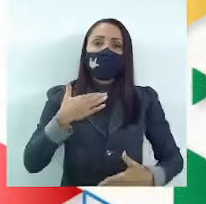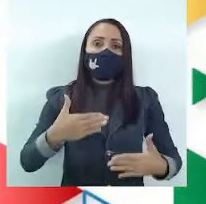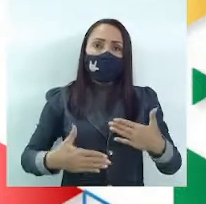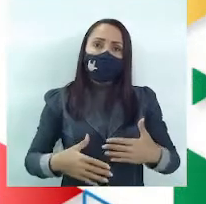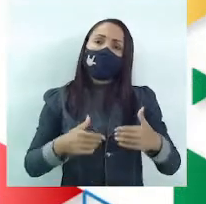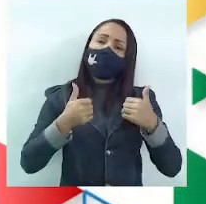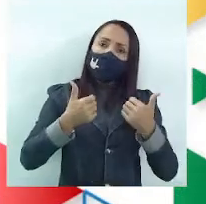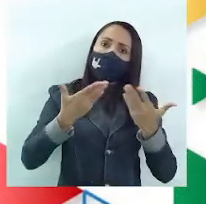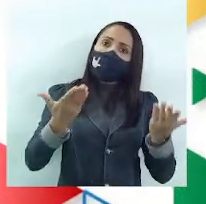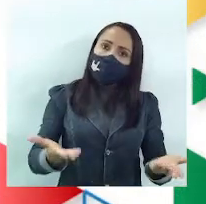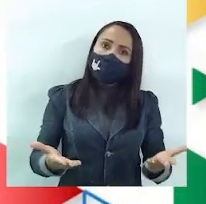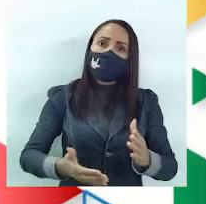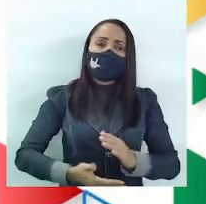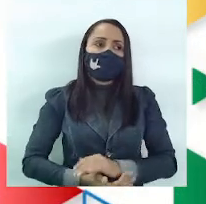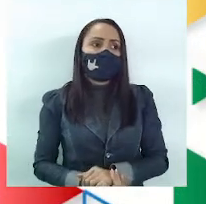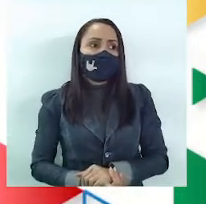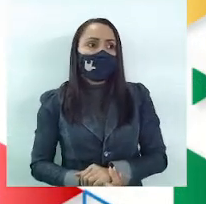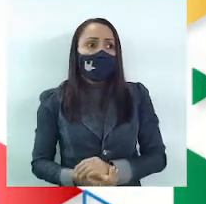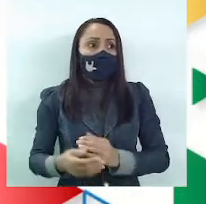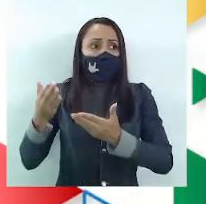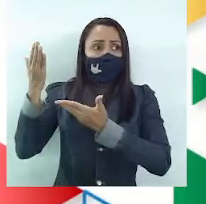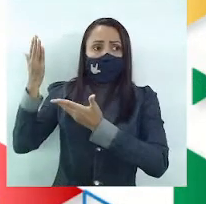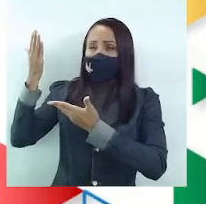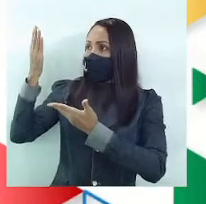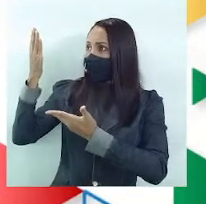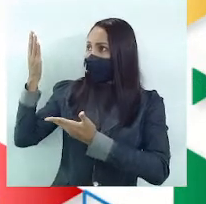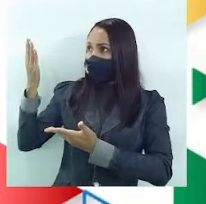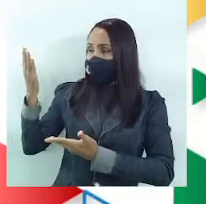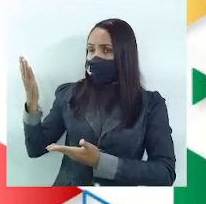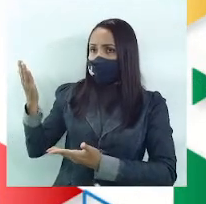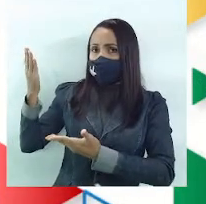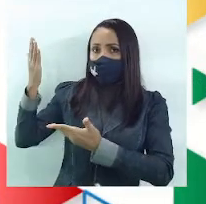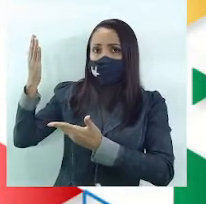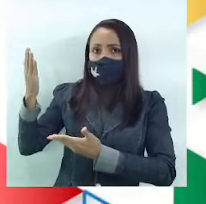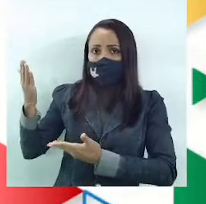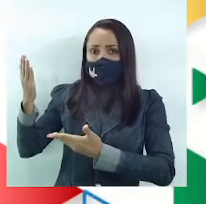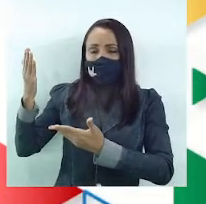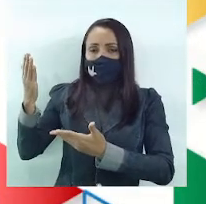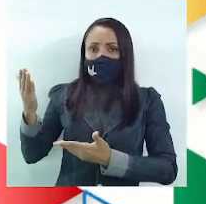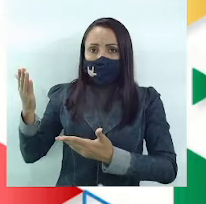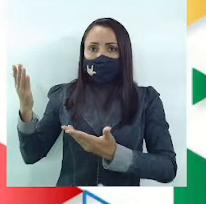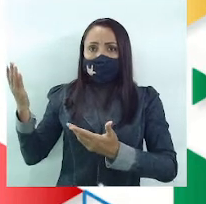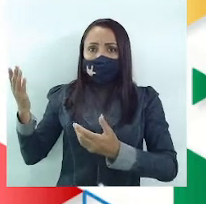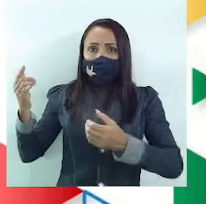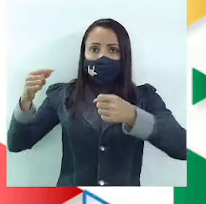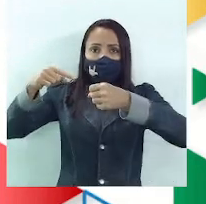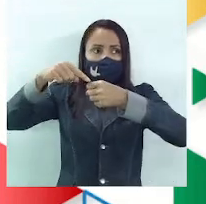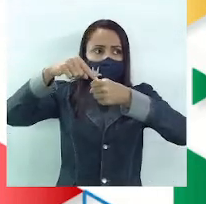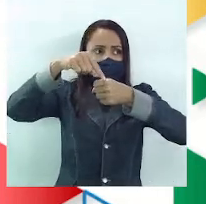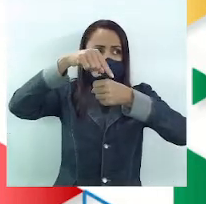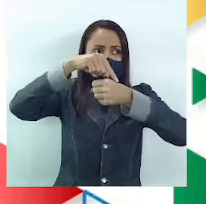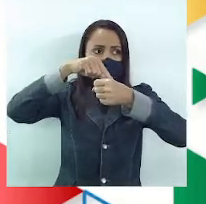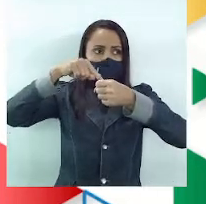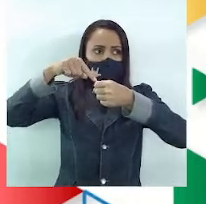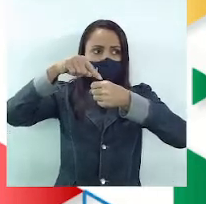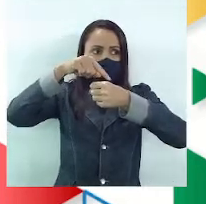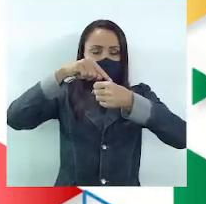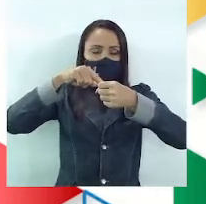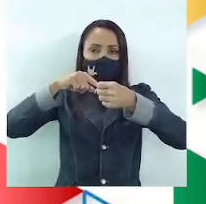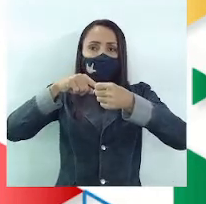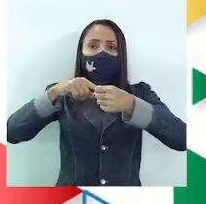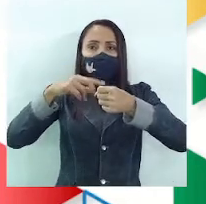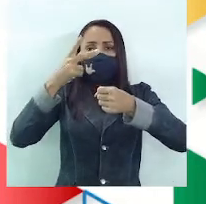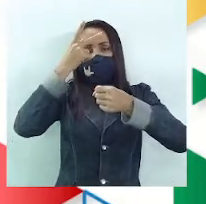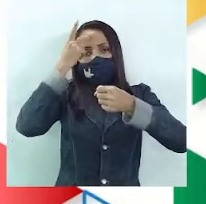tem na tela nós temos aqui no caso a coroa, a parte do dente que fica, nós vimos, né, que chamamos o dente propriamente que as pessoas falam,